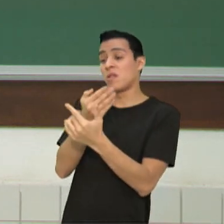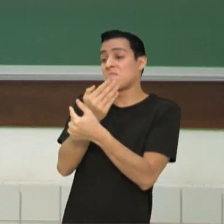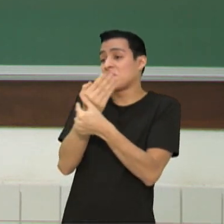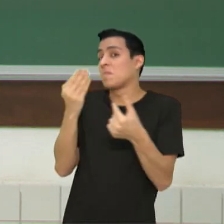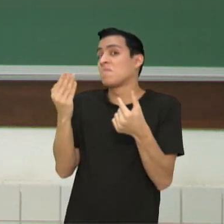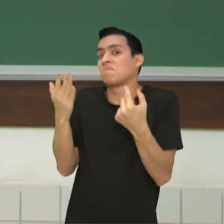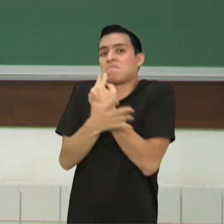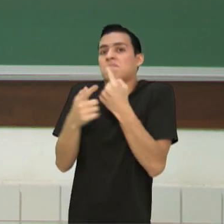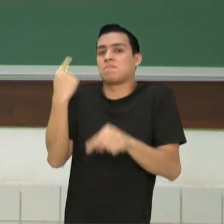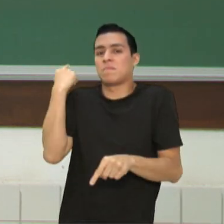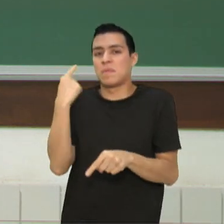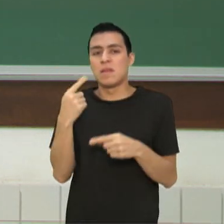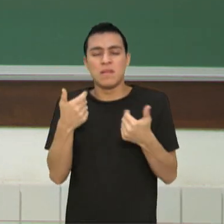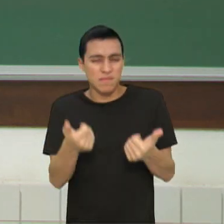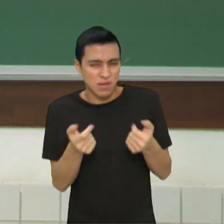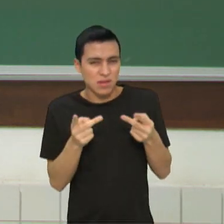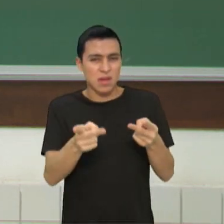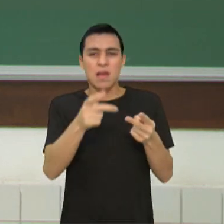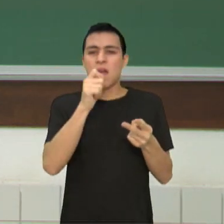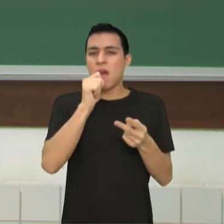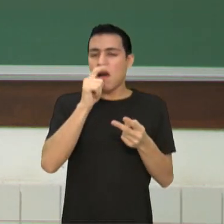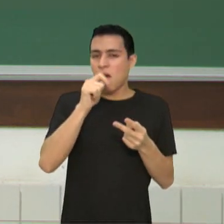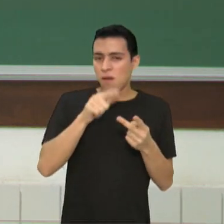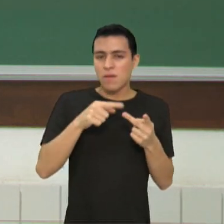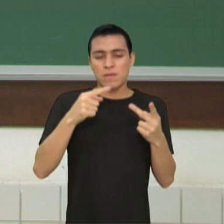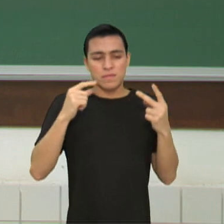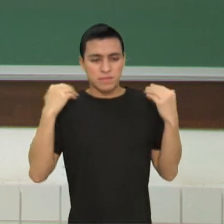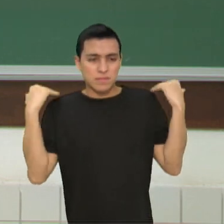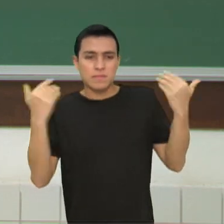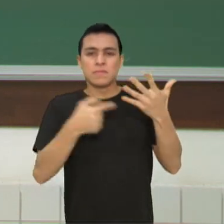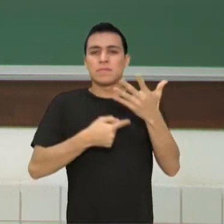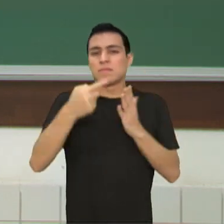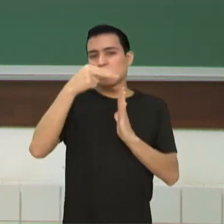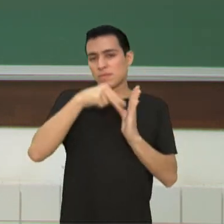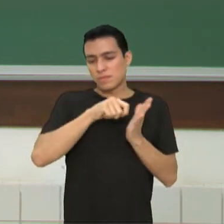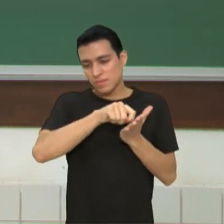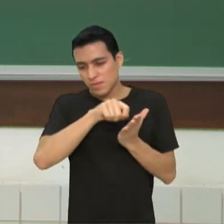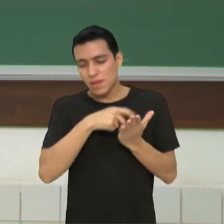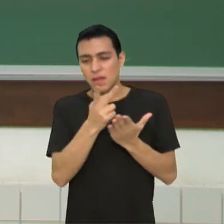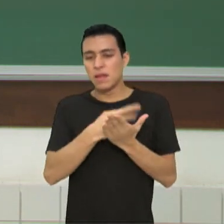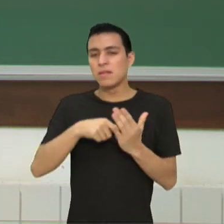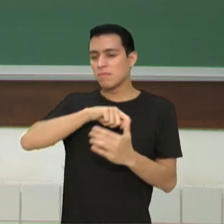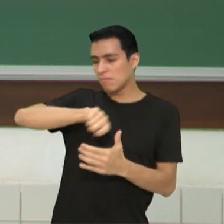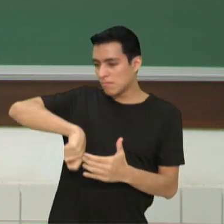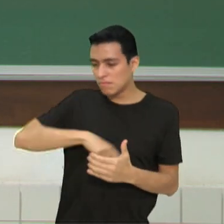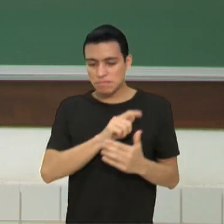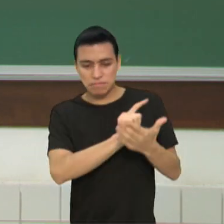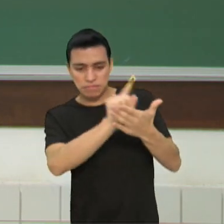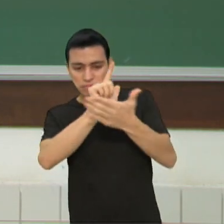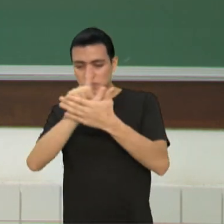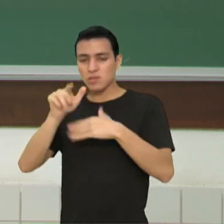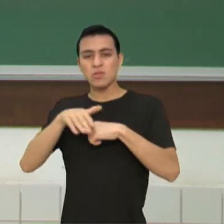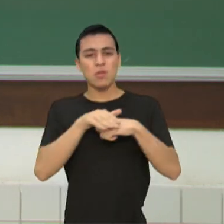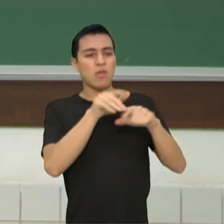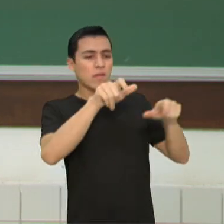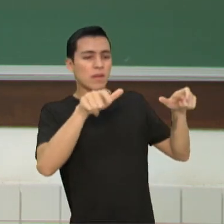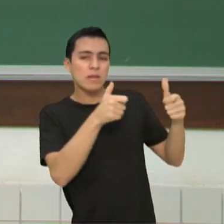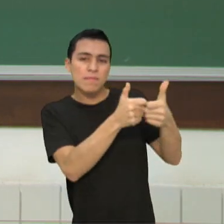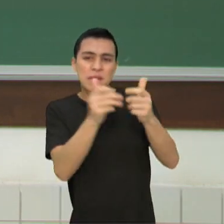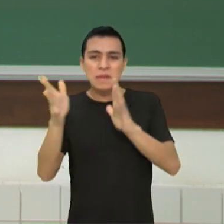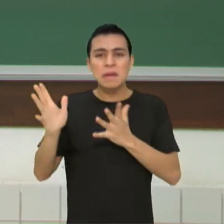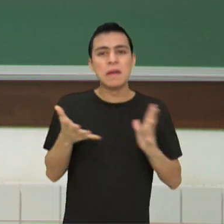bem, tomar água, se alimentar bem, fazer atividade, ler, escrever, desenhar, cozinhar, limpar, converse com quem está ao seu